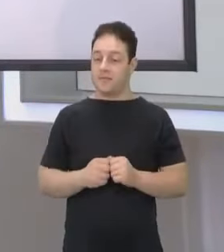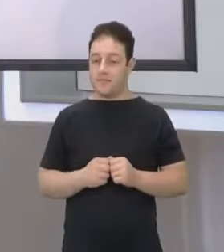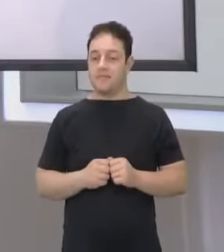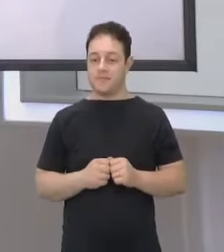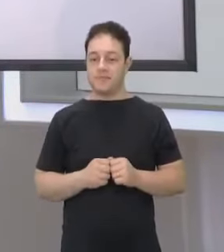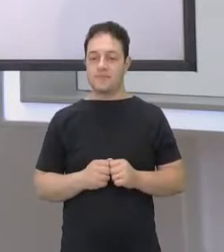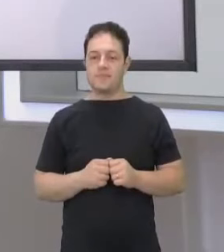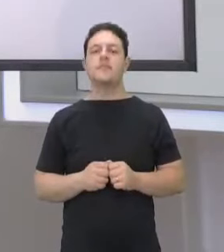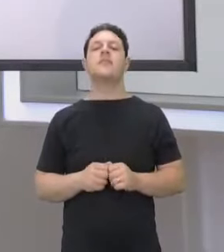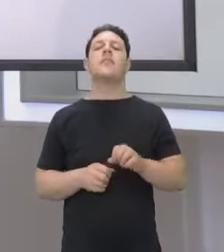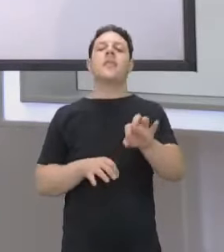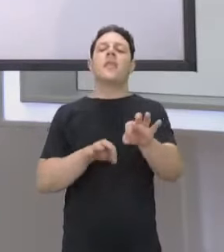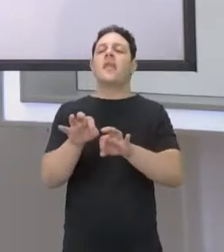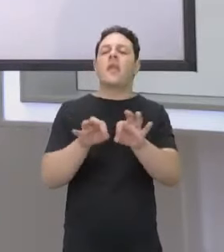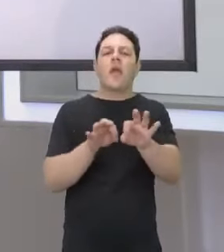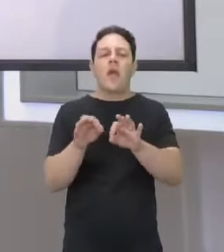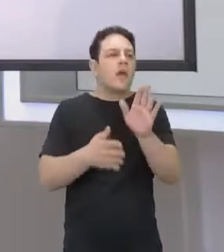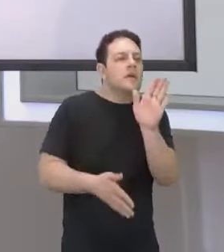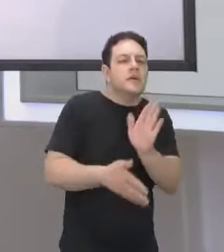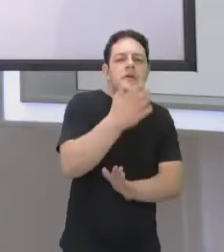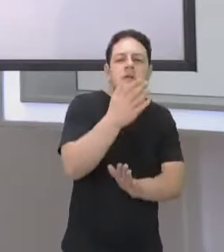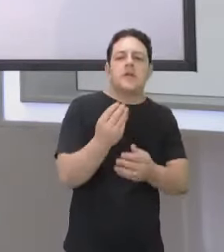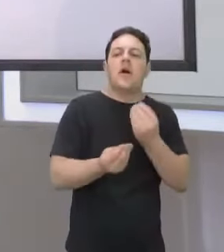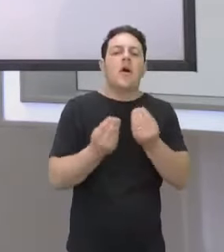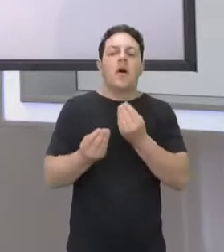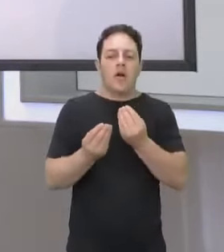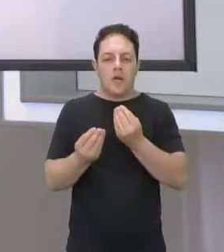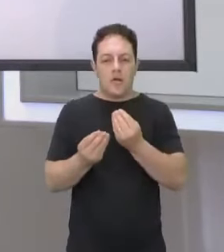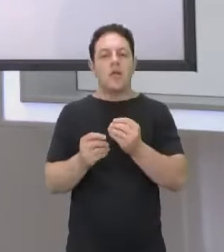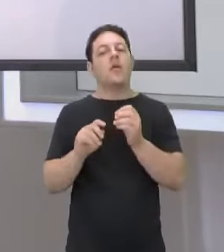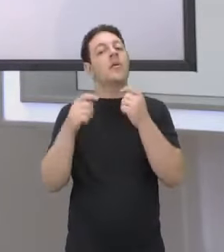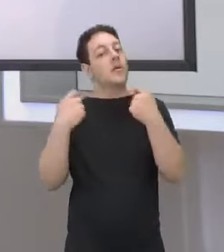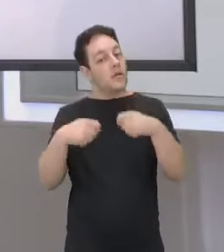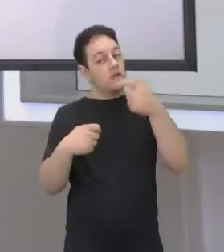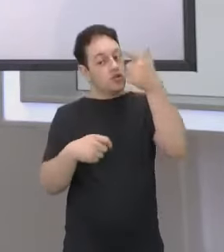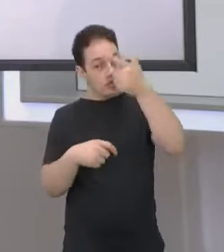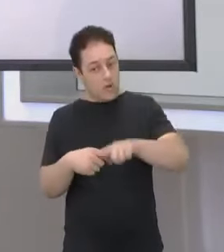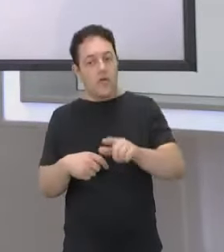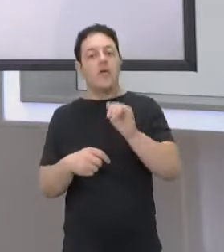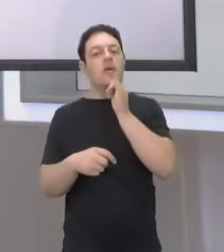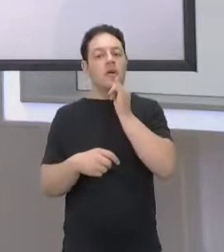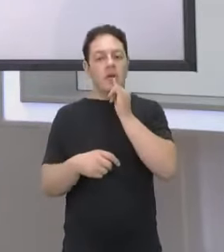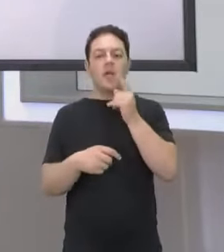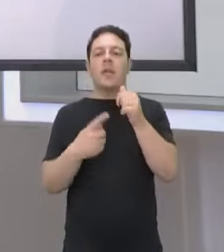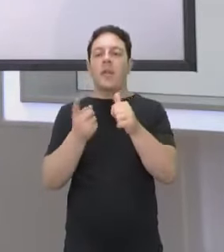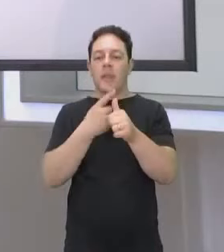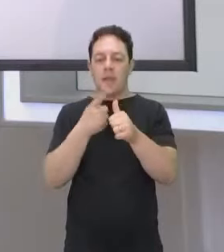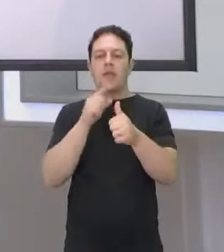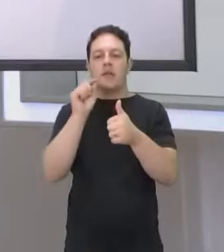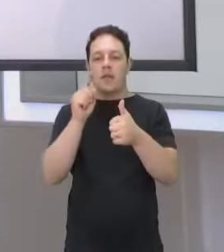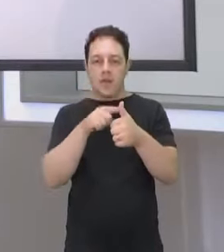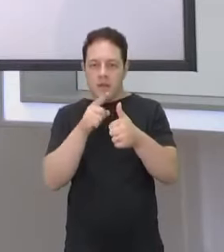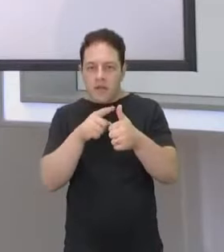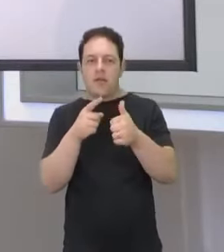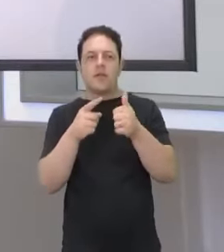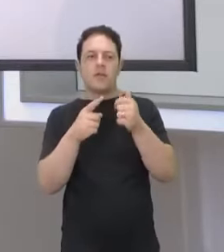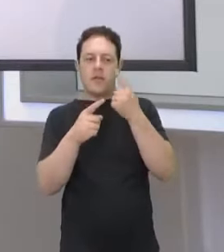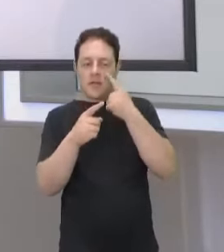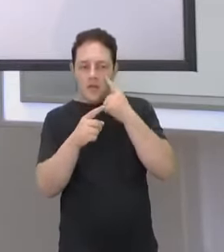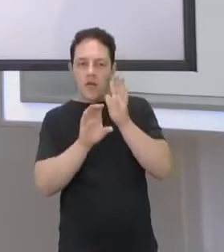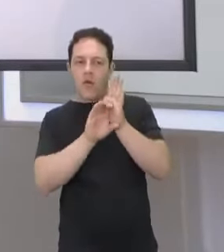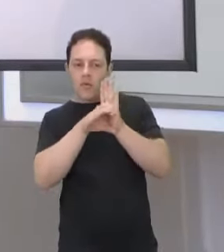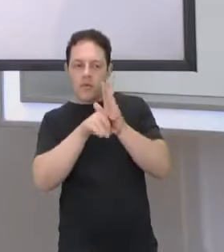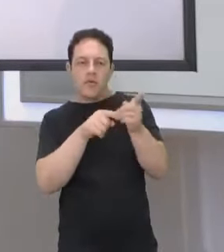Né? E o plano de contingência, né, ele deve ser, de novo, feito a partir da construção de conceitos